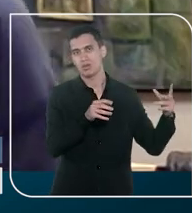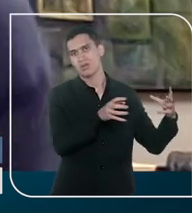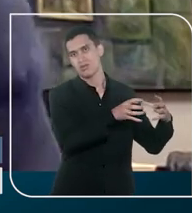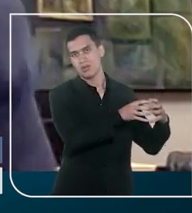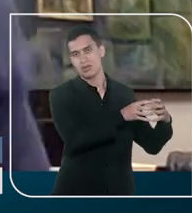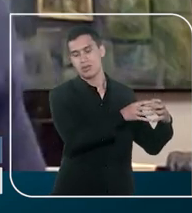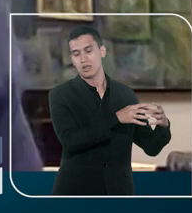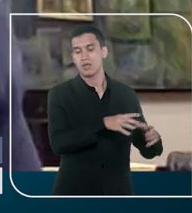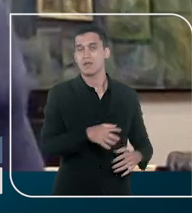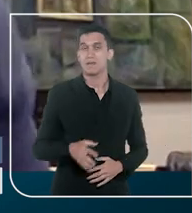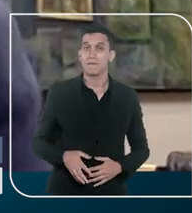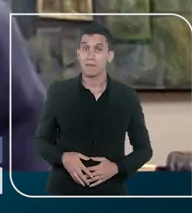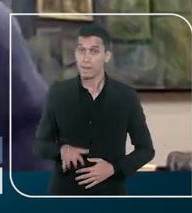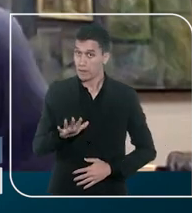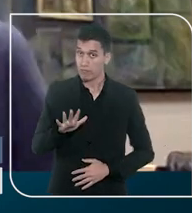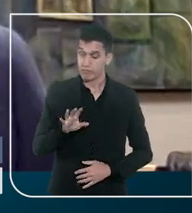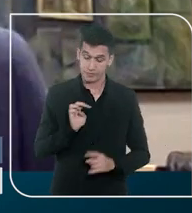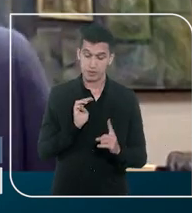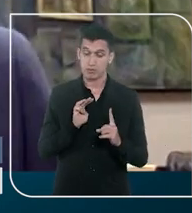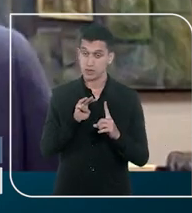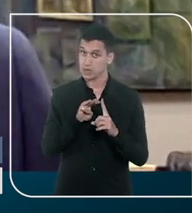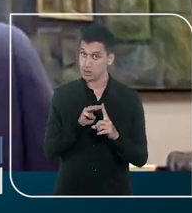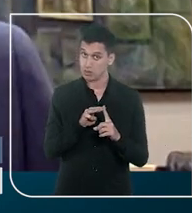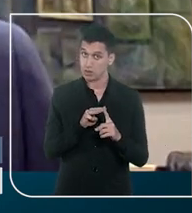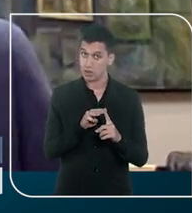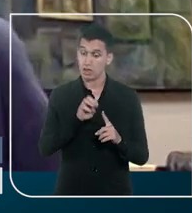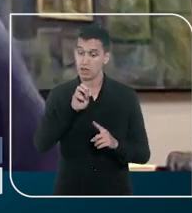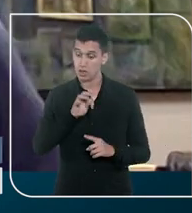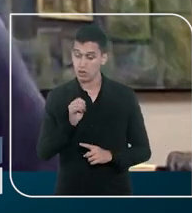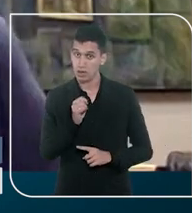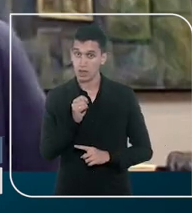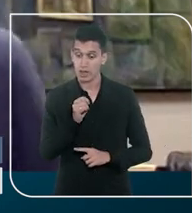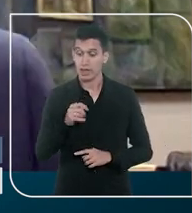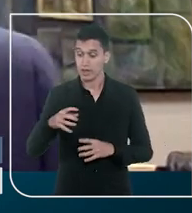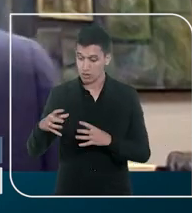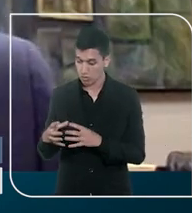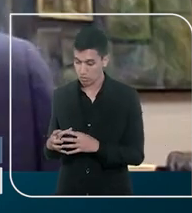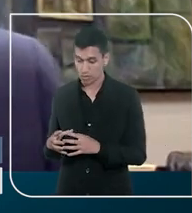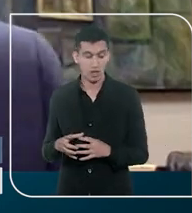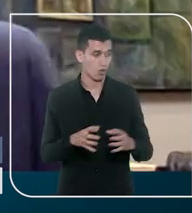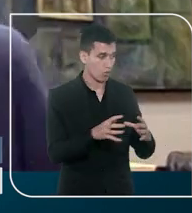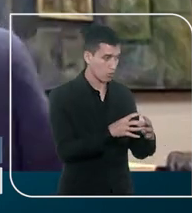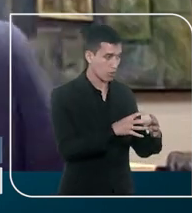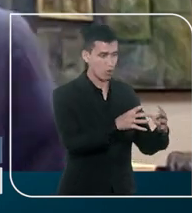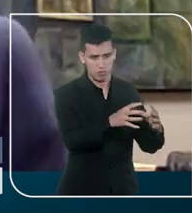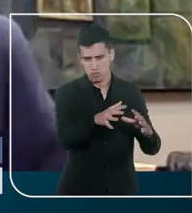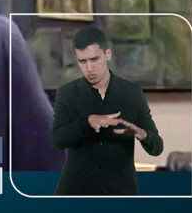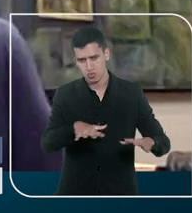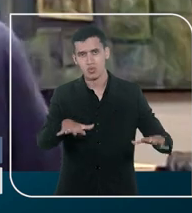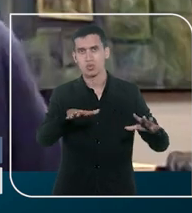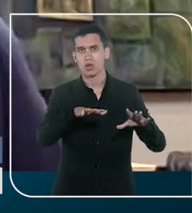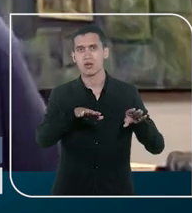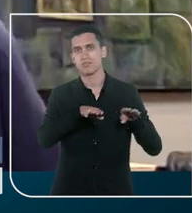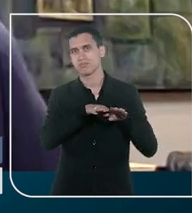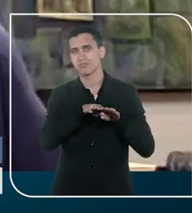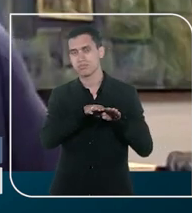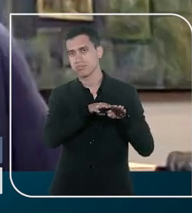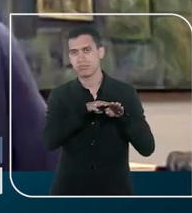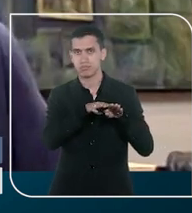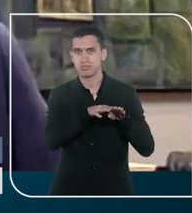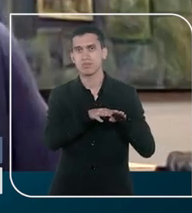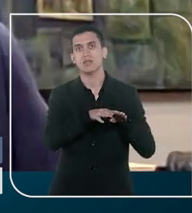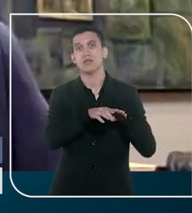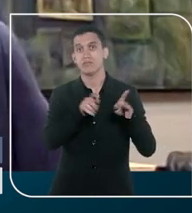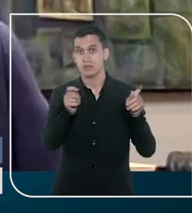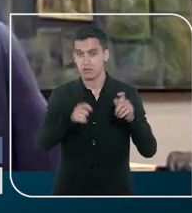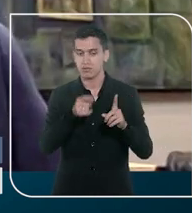de uniformizar a jurisprudência nacional, ela é revista, possivelmente revista, no embargo de